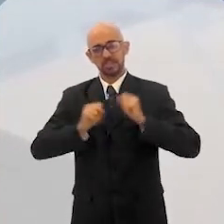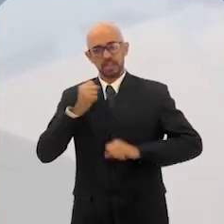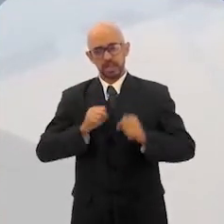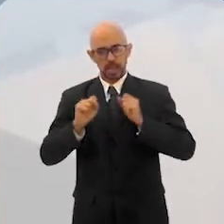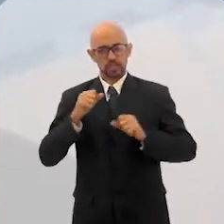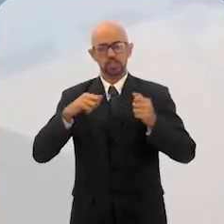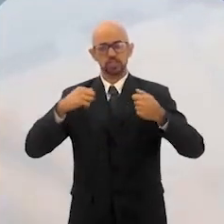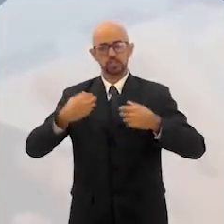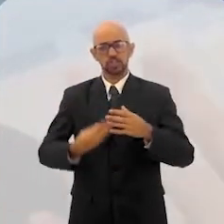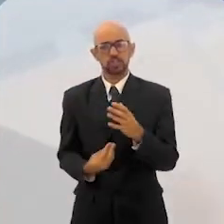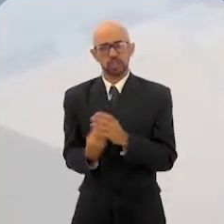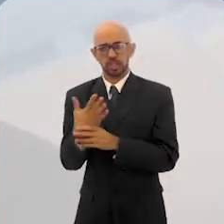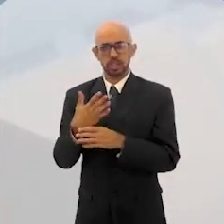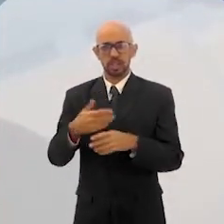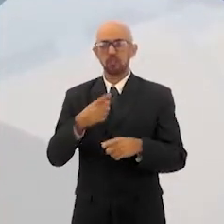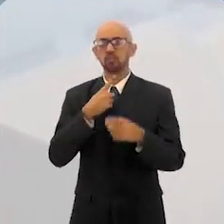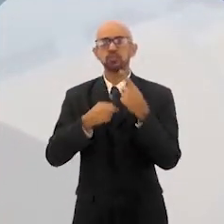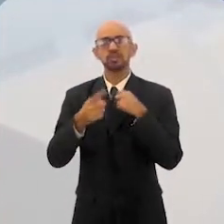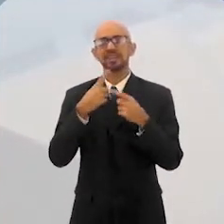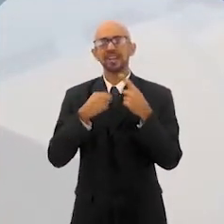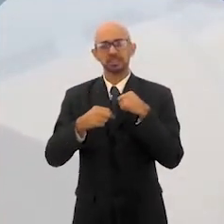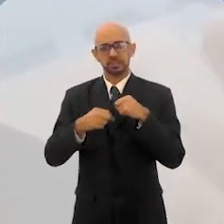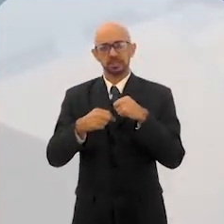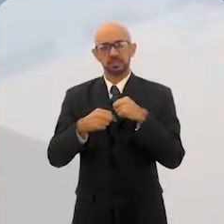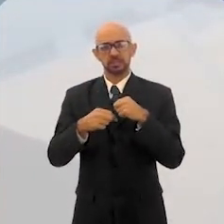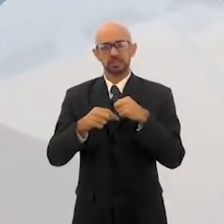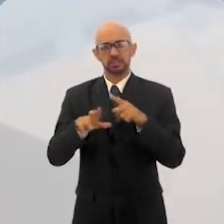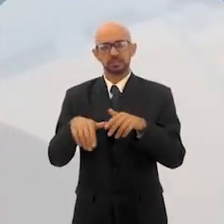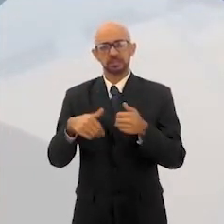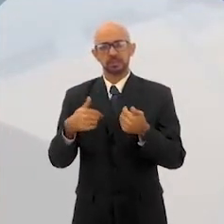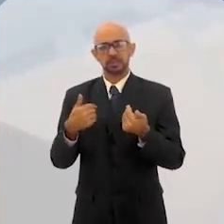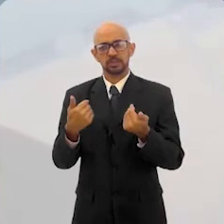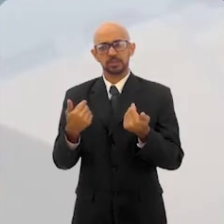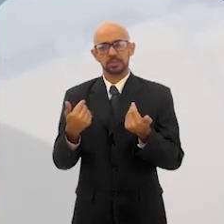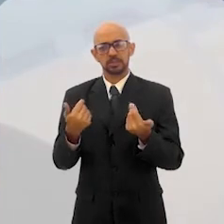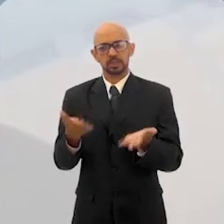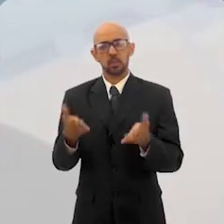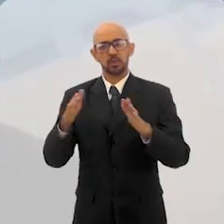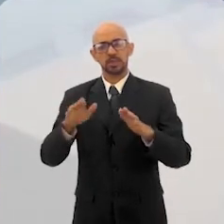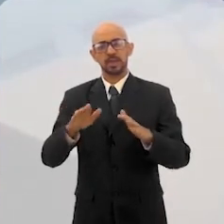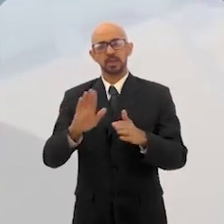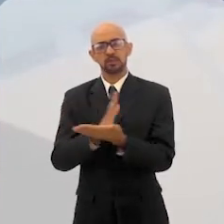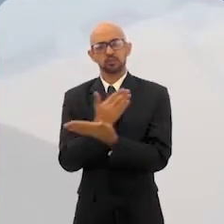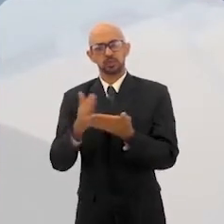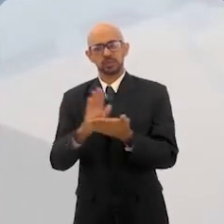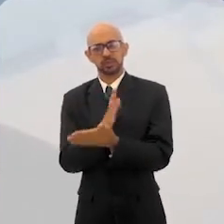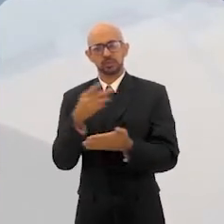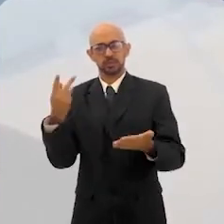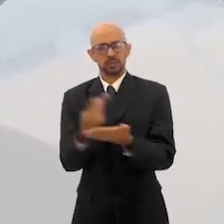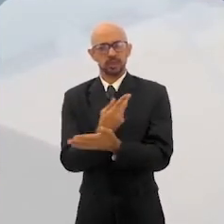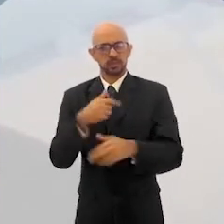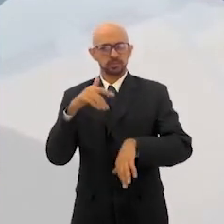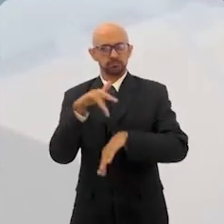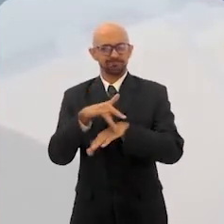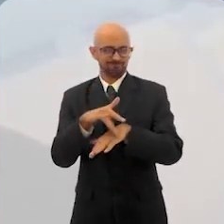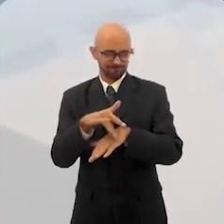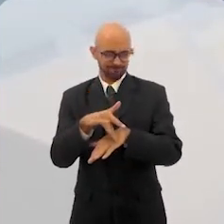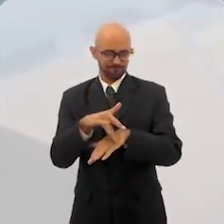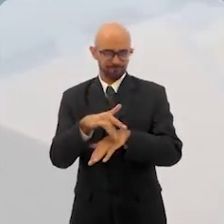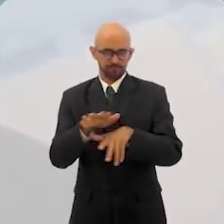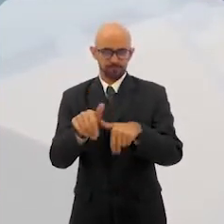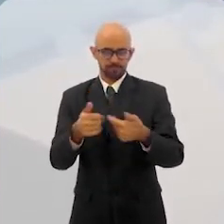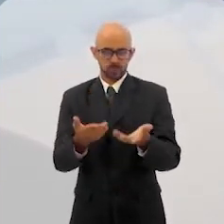demandas, a gente cria vontades, e a gente às vezes se frustra por essas vontades. Então, assim,